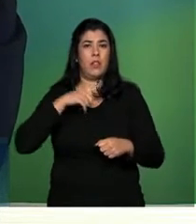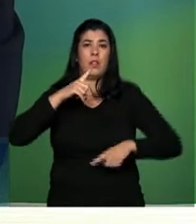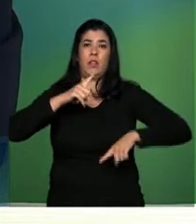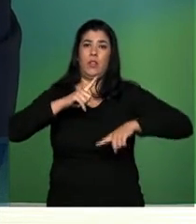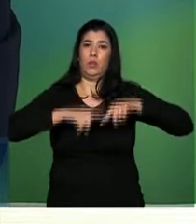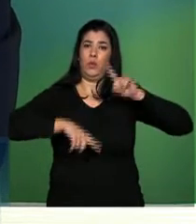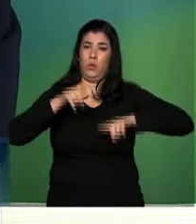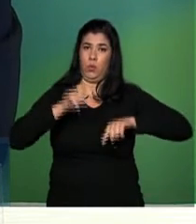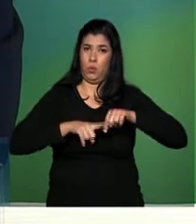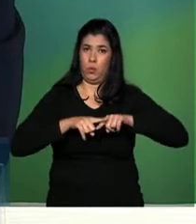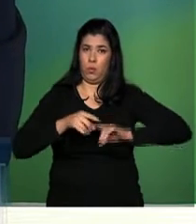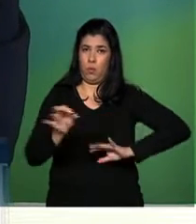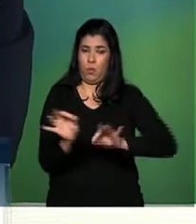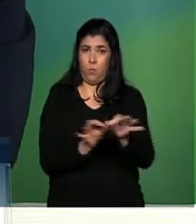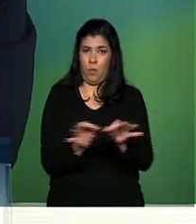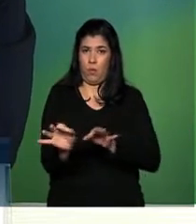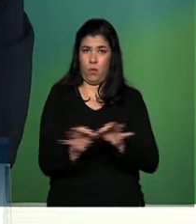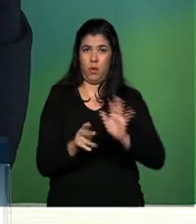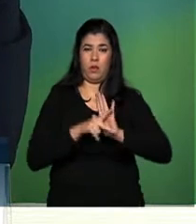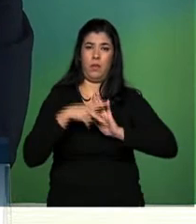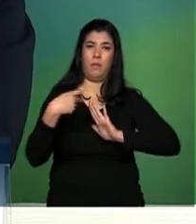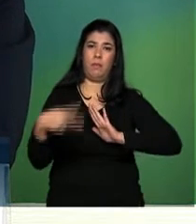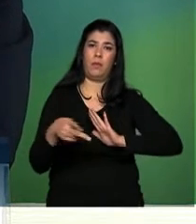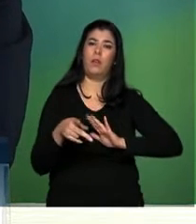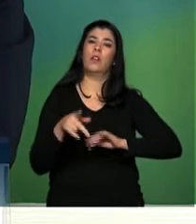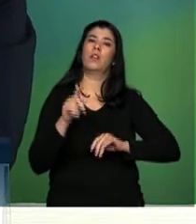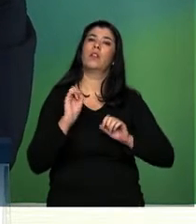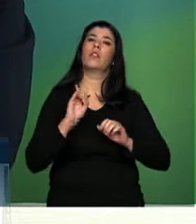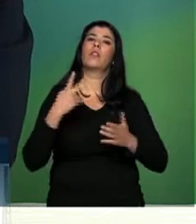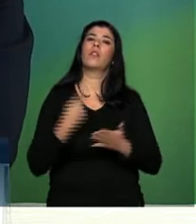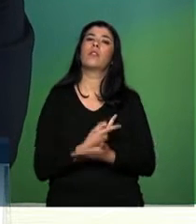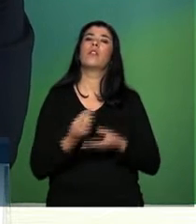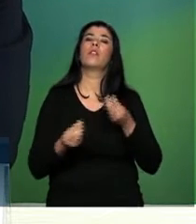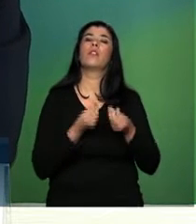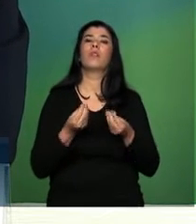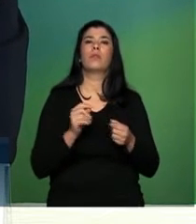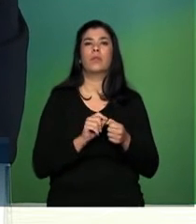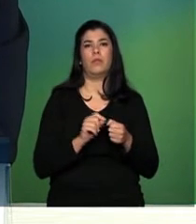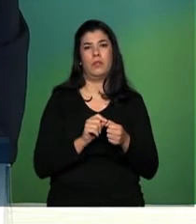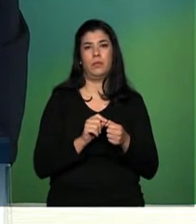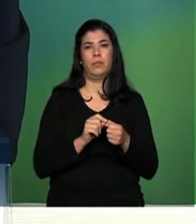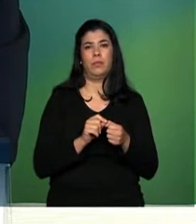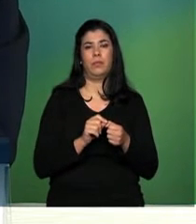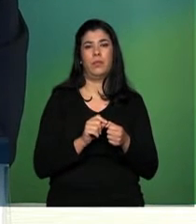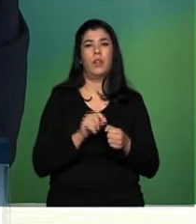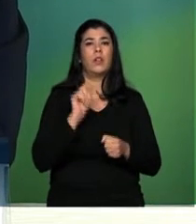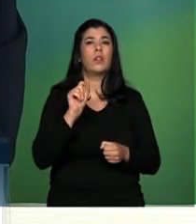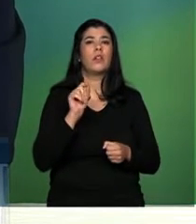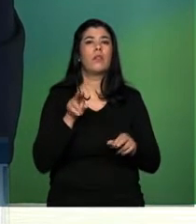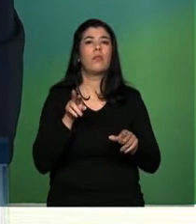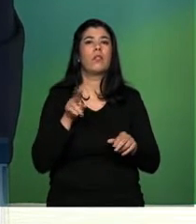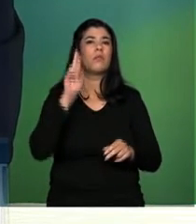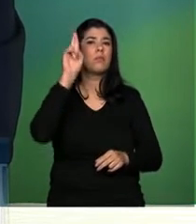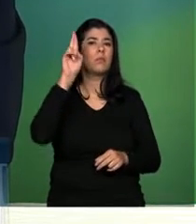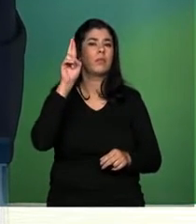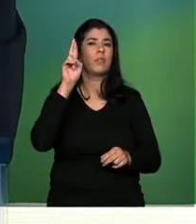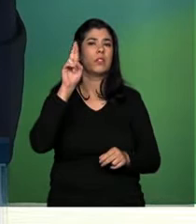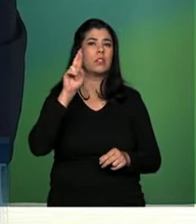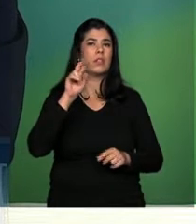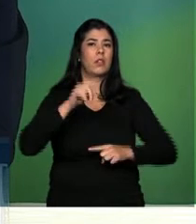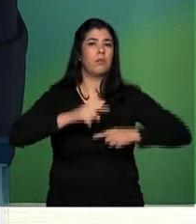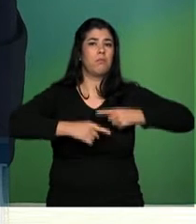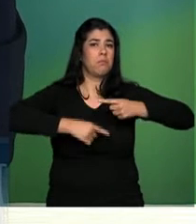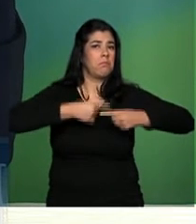que a operacionalização dos instrumentos se dá de acordo com aquilo que deve representar o